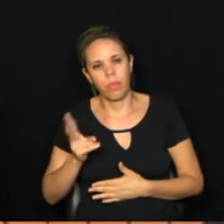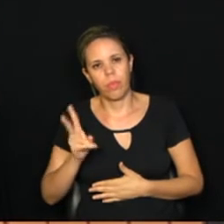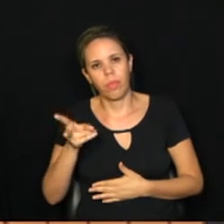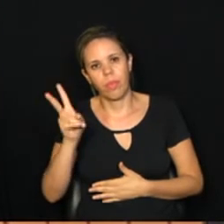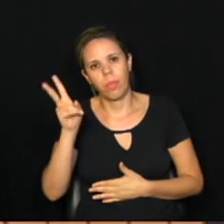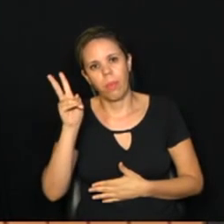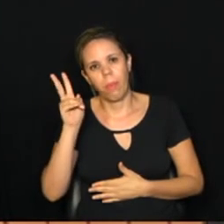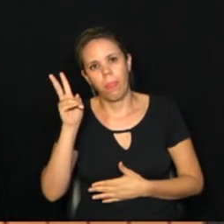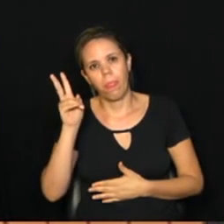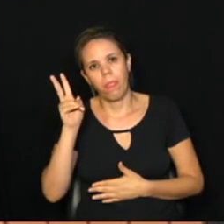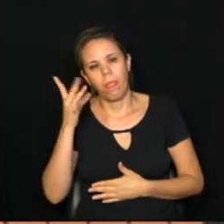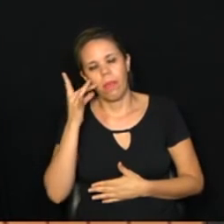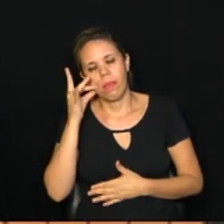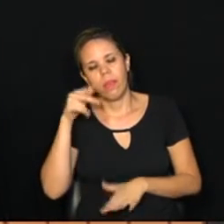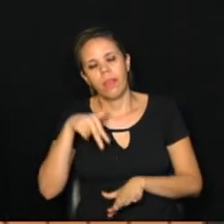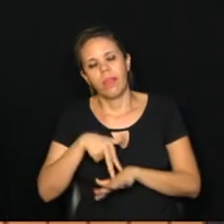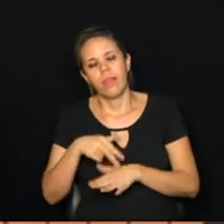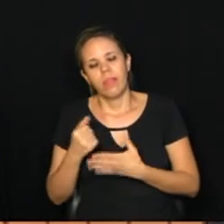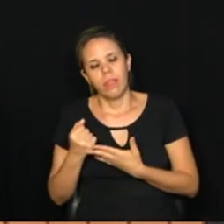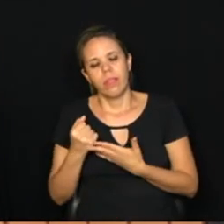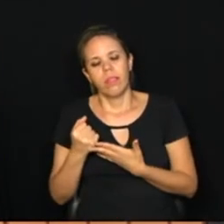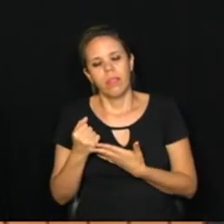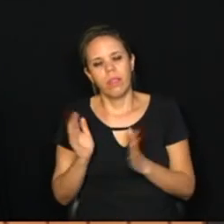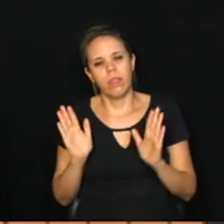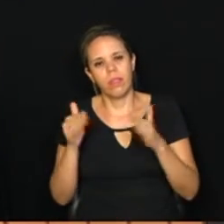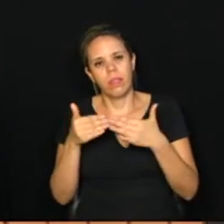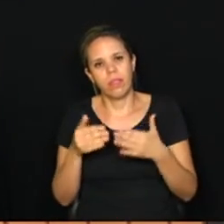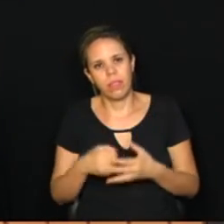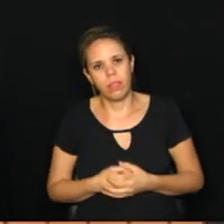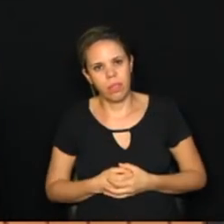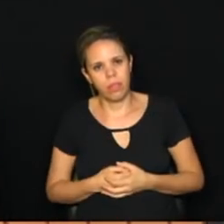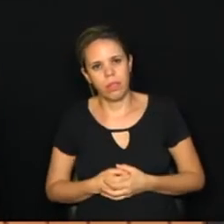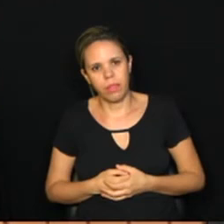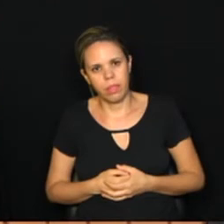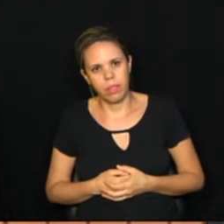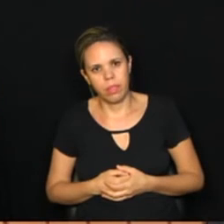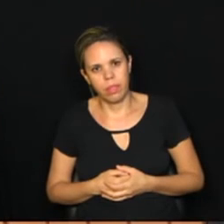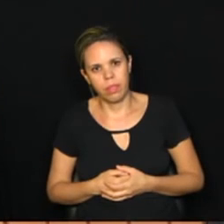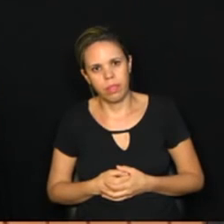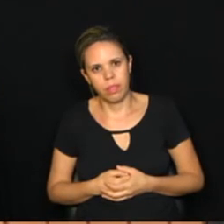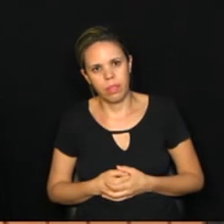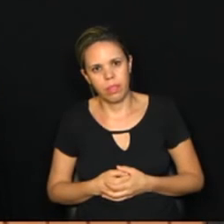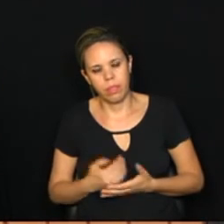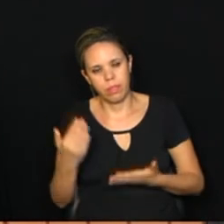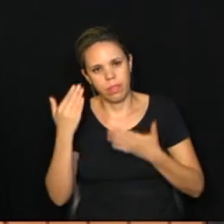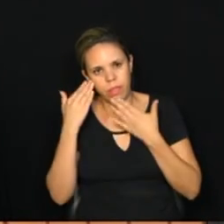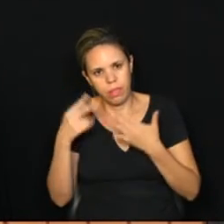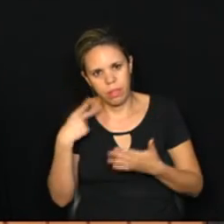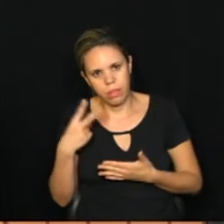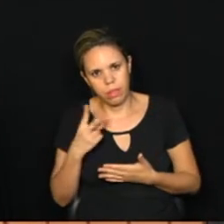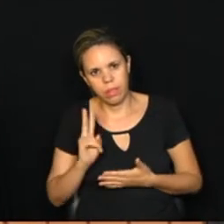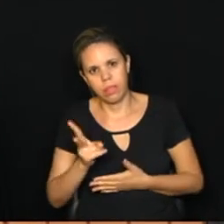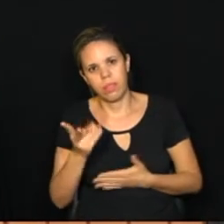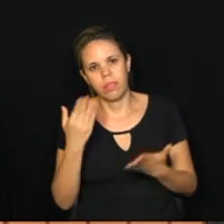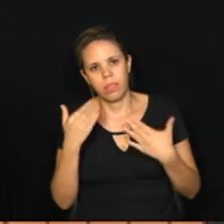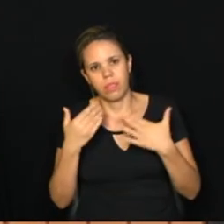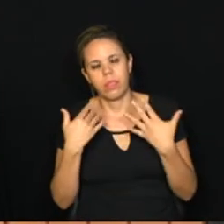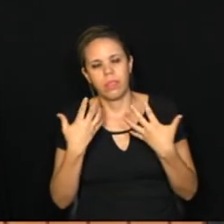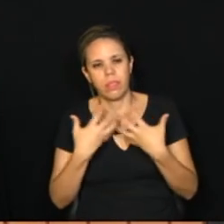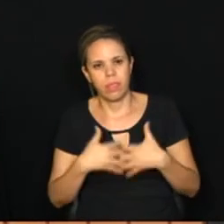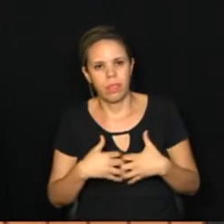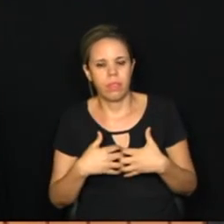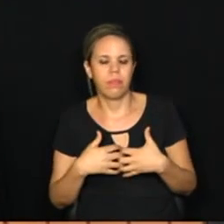sempre presente, focada nessa questão. Obrigado, Mariana. Vamos sentar depois e